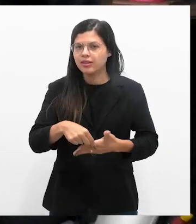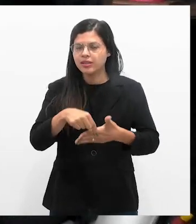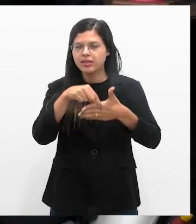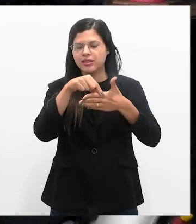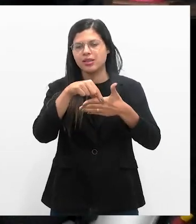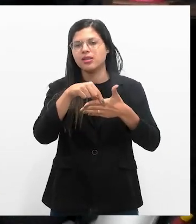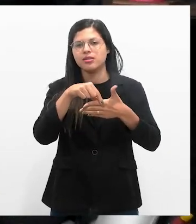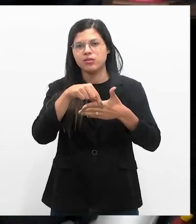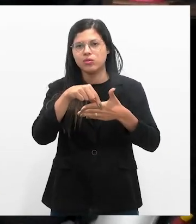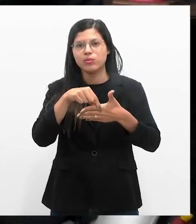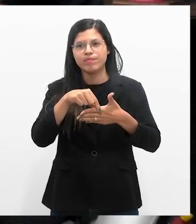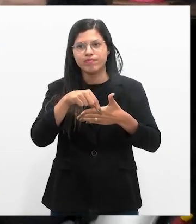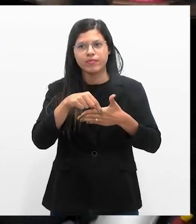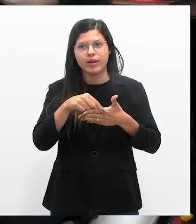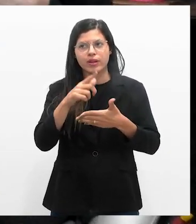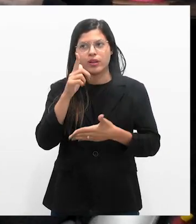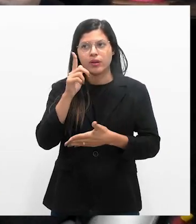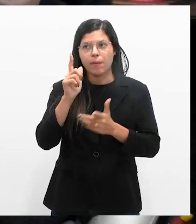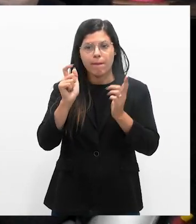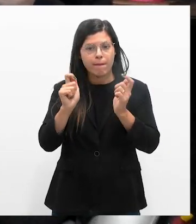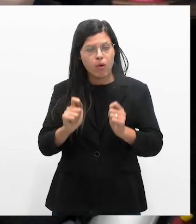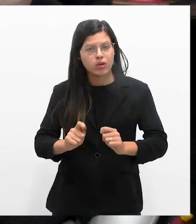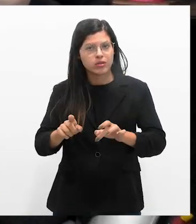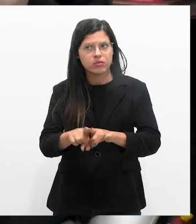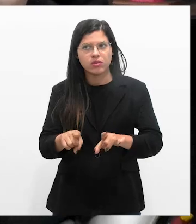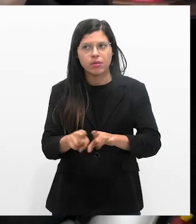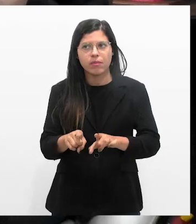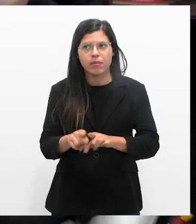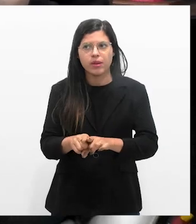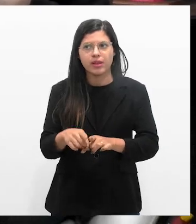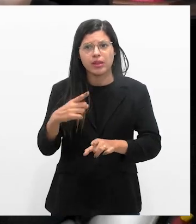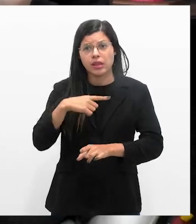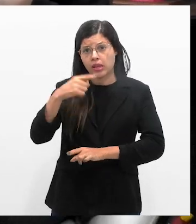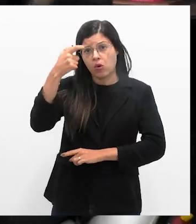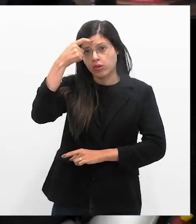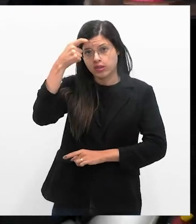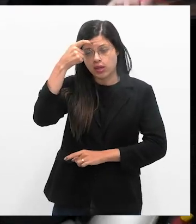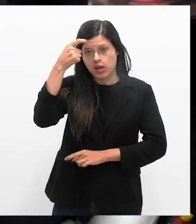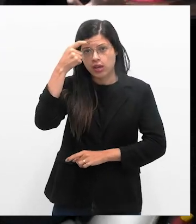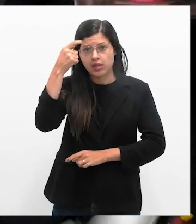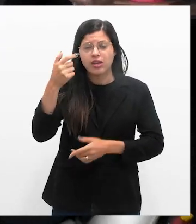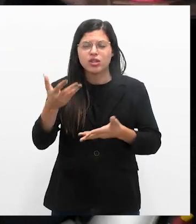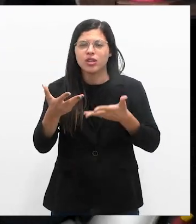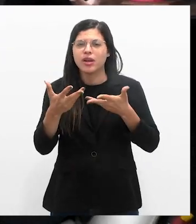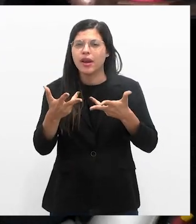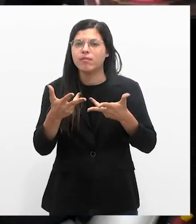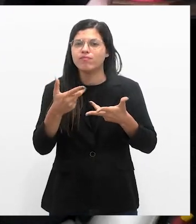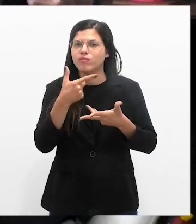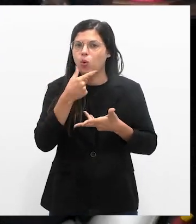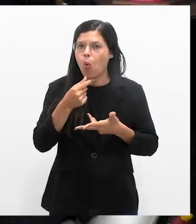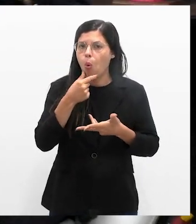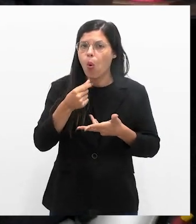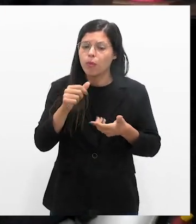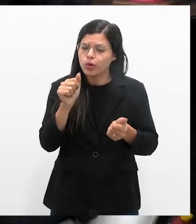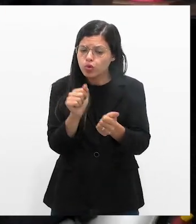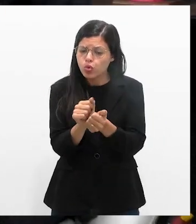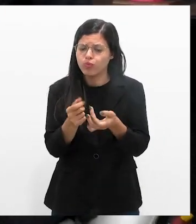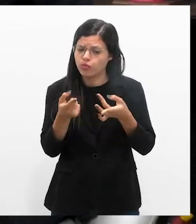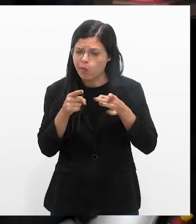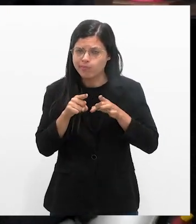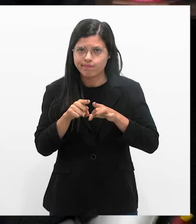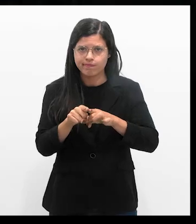naquele espaço, né, para que eles possam assumir também essa mesma consciência. O que a gente quer é ver os homens de mãos